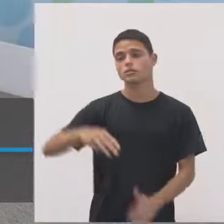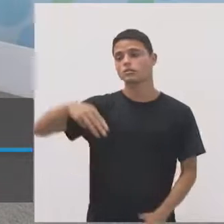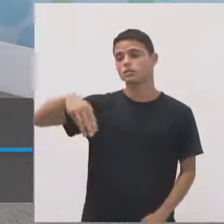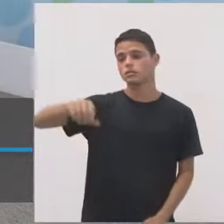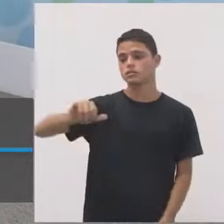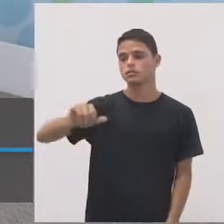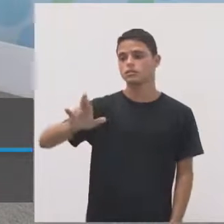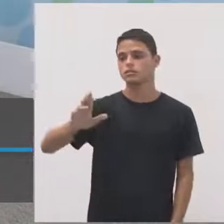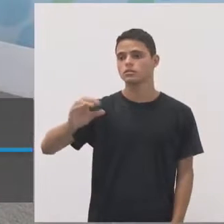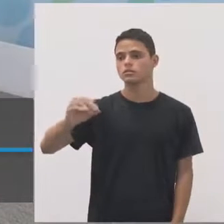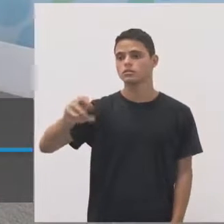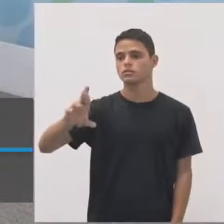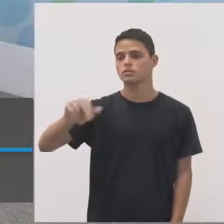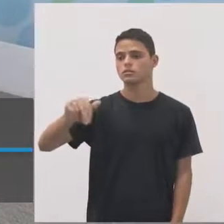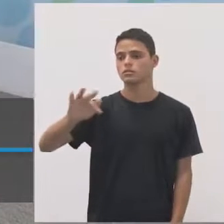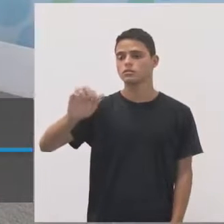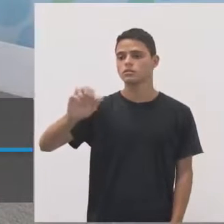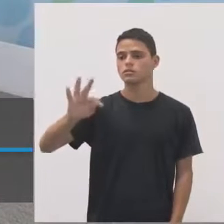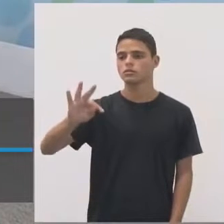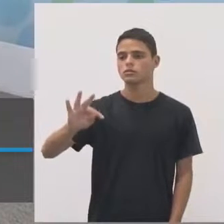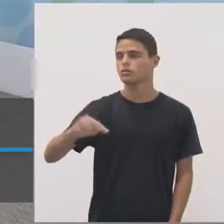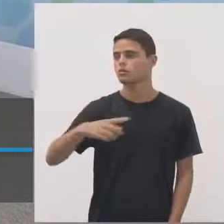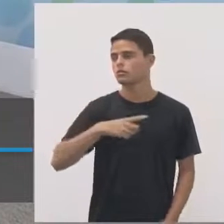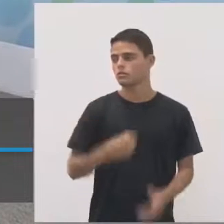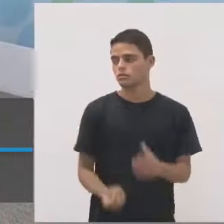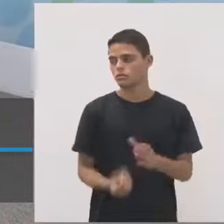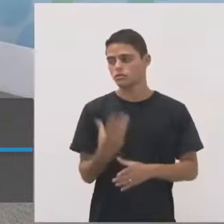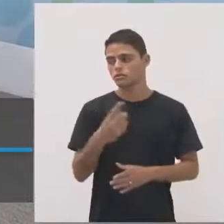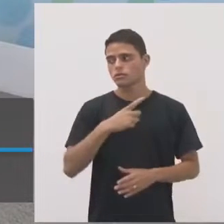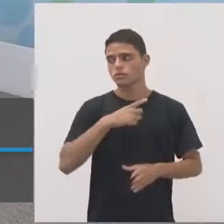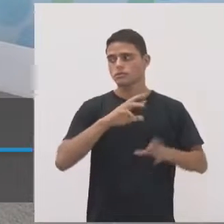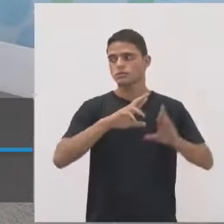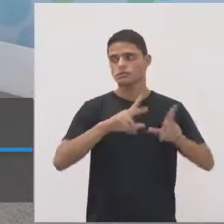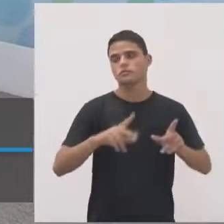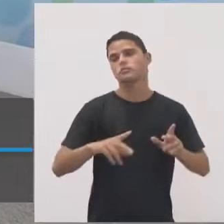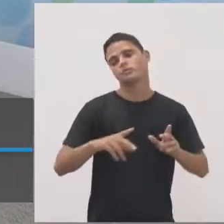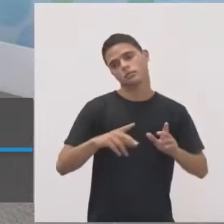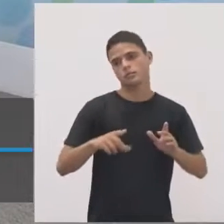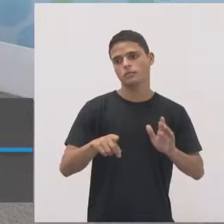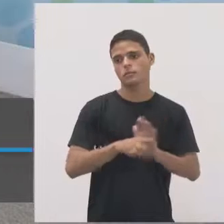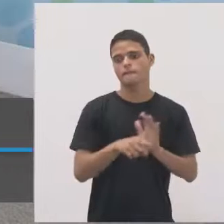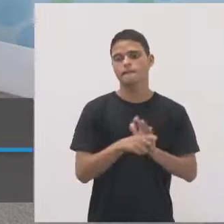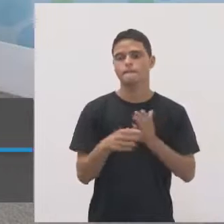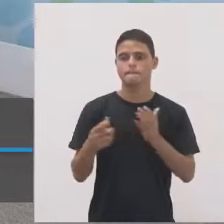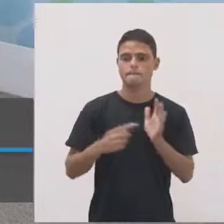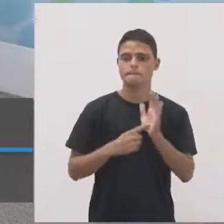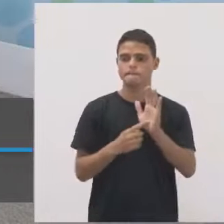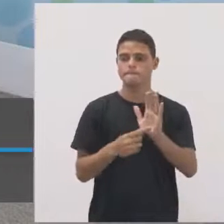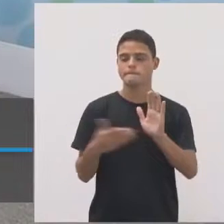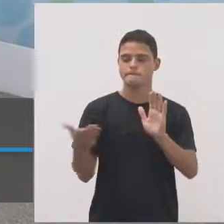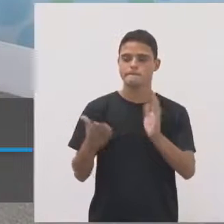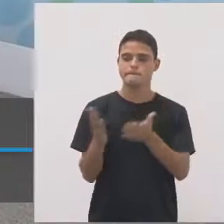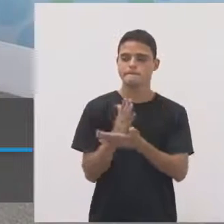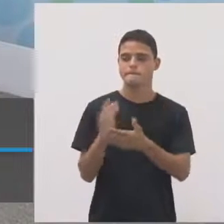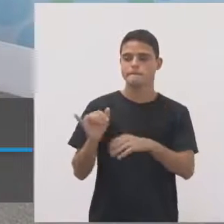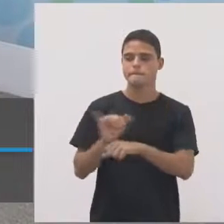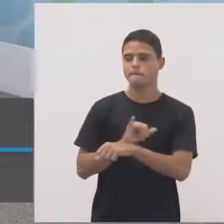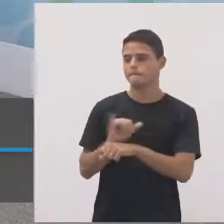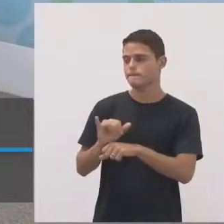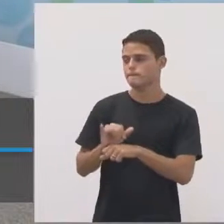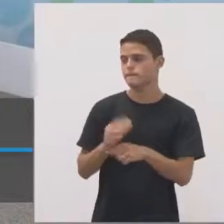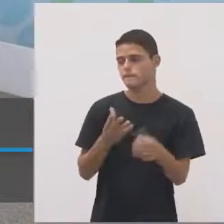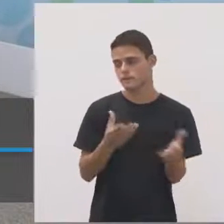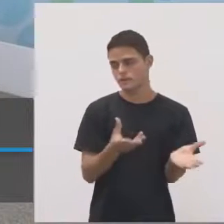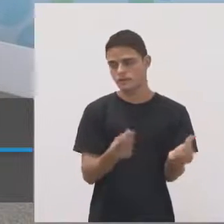lá e desenvolveu o Windows, que é o sistema operacional deles. Dentro dele tem todas essas ferramentas que a gente vai mostrar hoje para vocês, né? Algumas, porque é muita